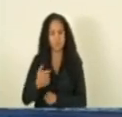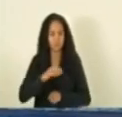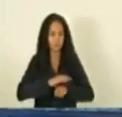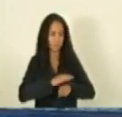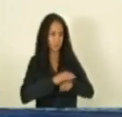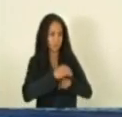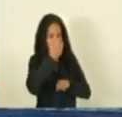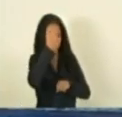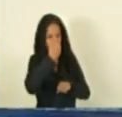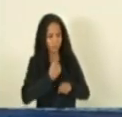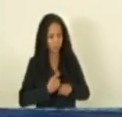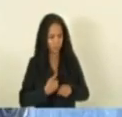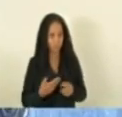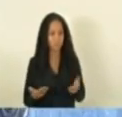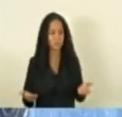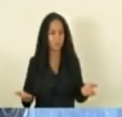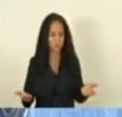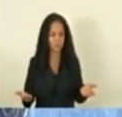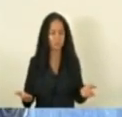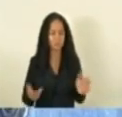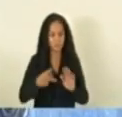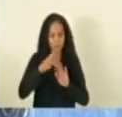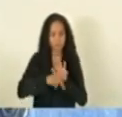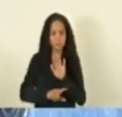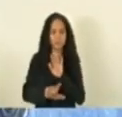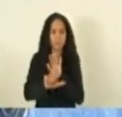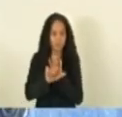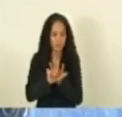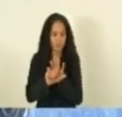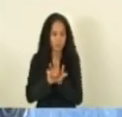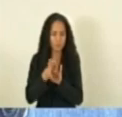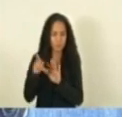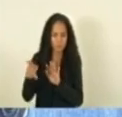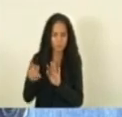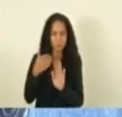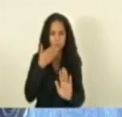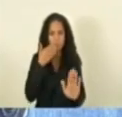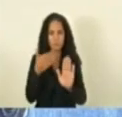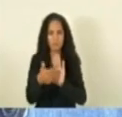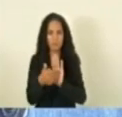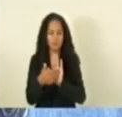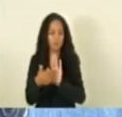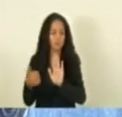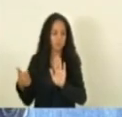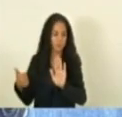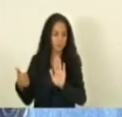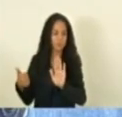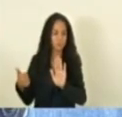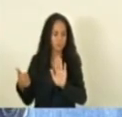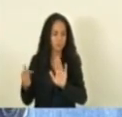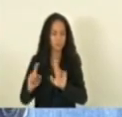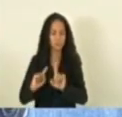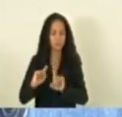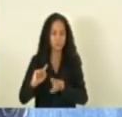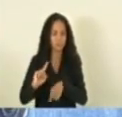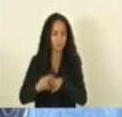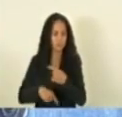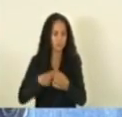autor do projeto de lei, peço a baixada de pauta para que